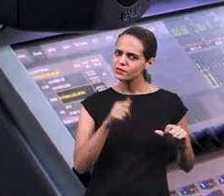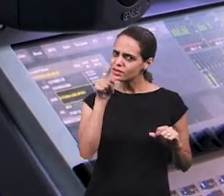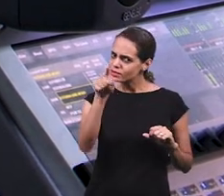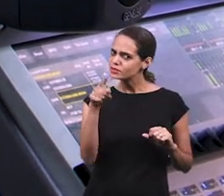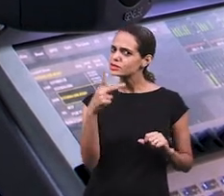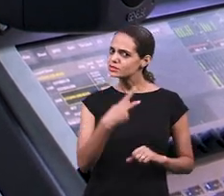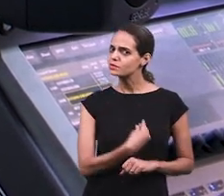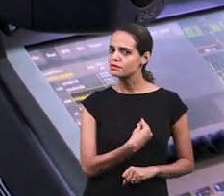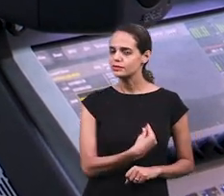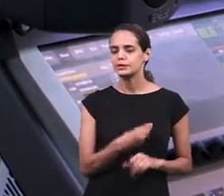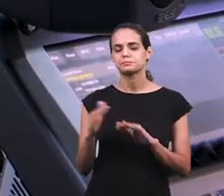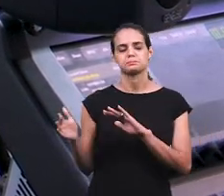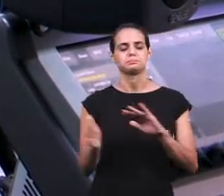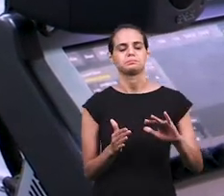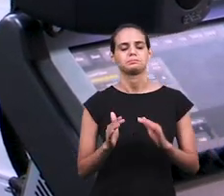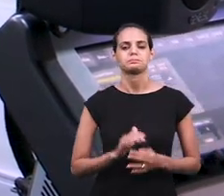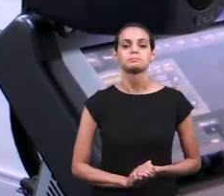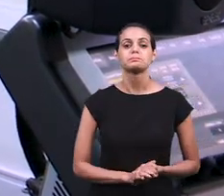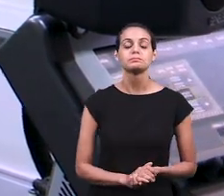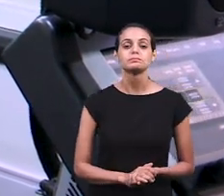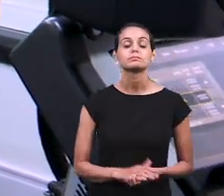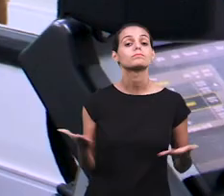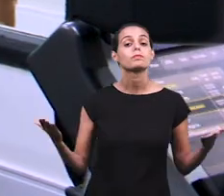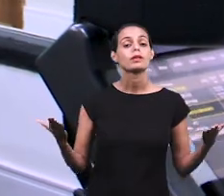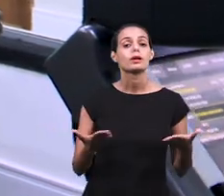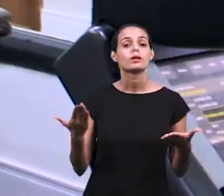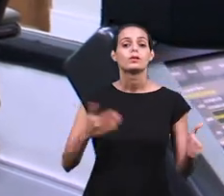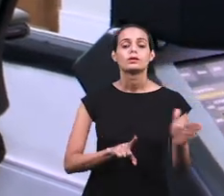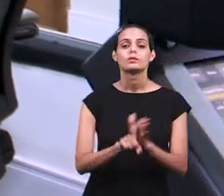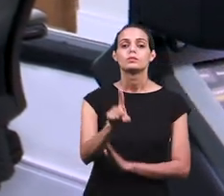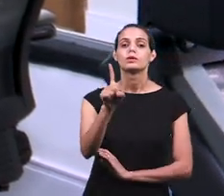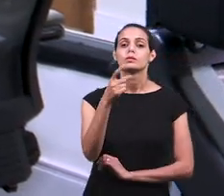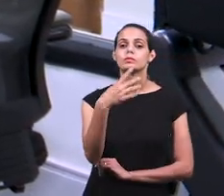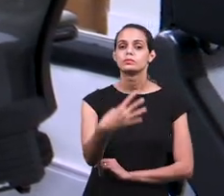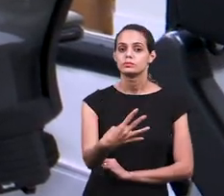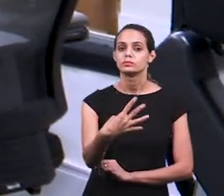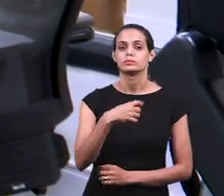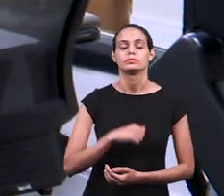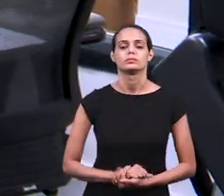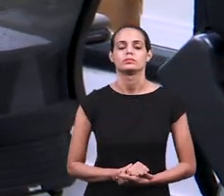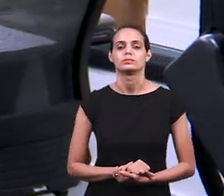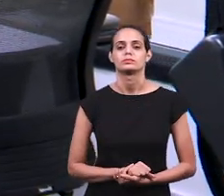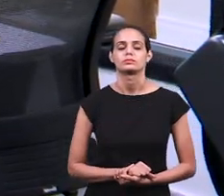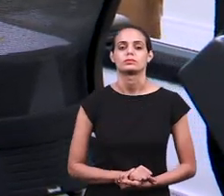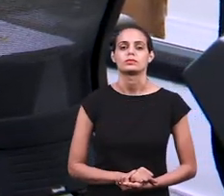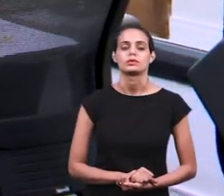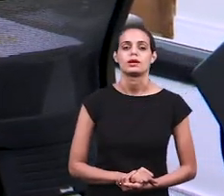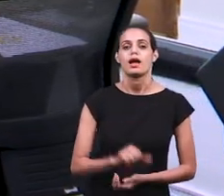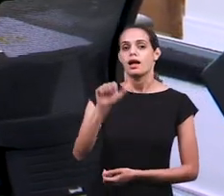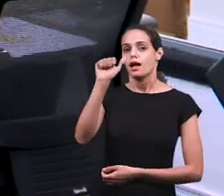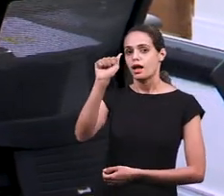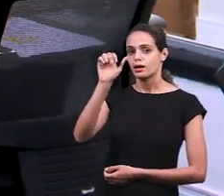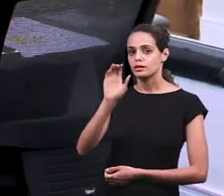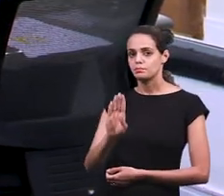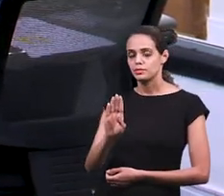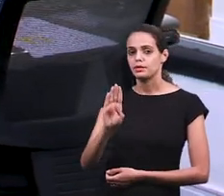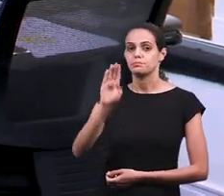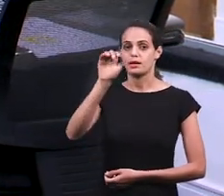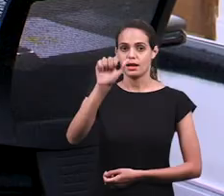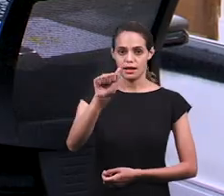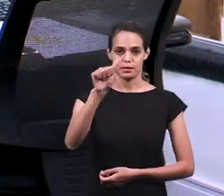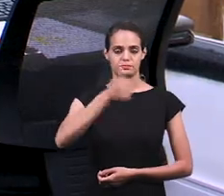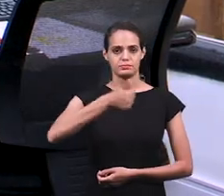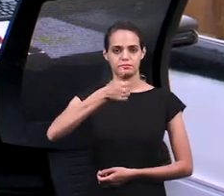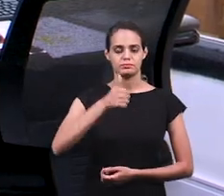Deus. Muito bem, irmãos, nós agora vamos ver a nossa pergunta 4. E a quarta pergunta, ela tem a letra A e a letra B. Então vamos